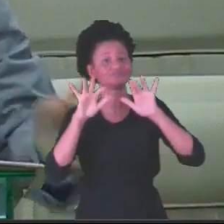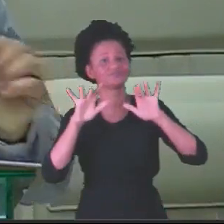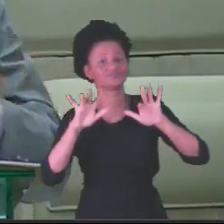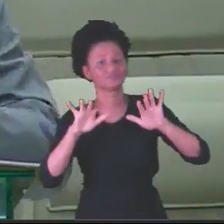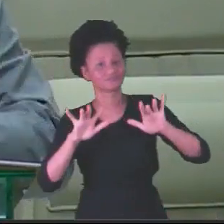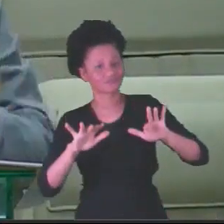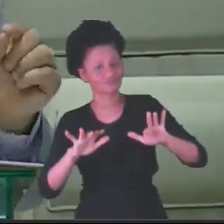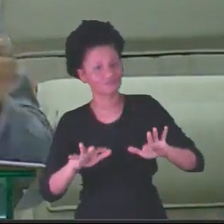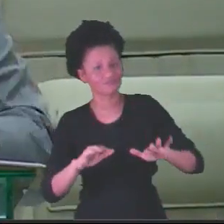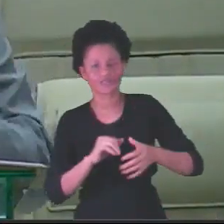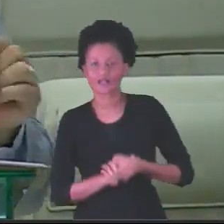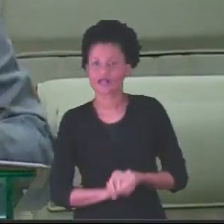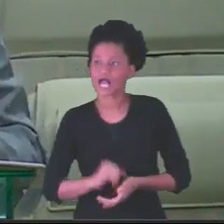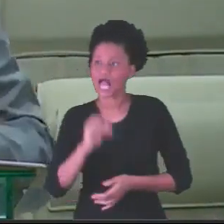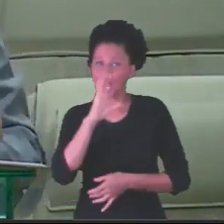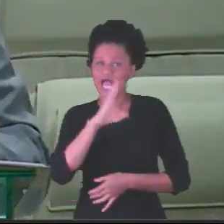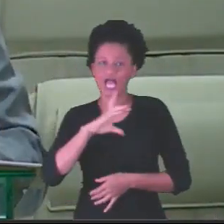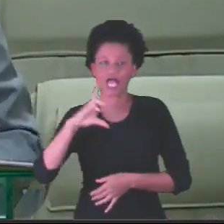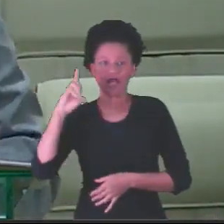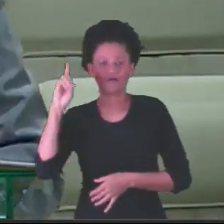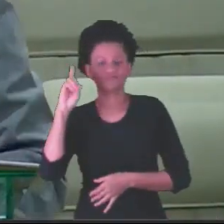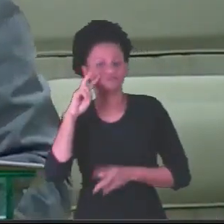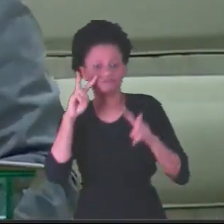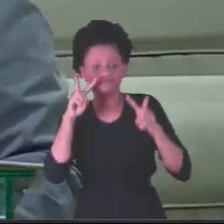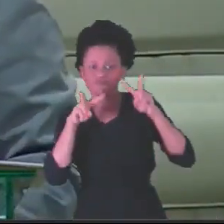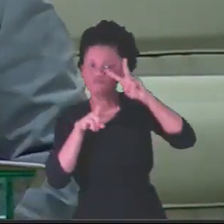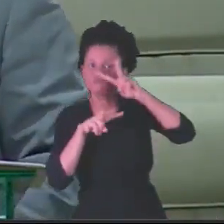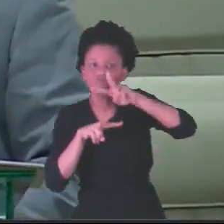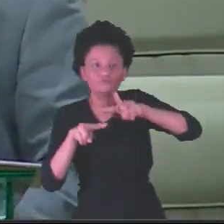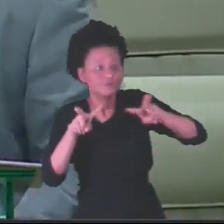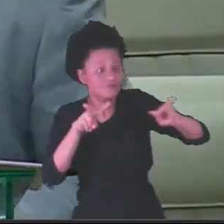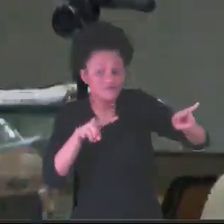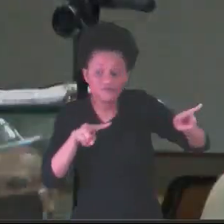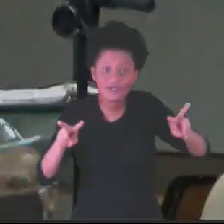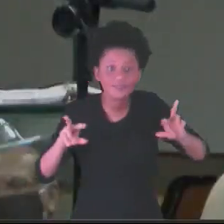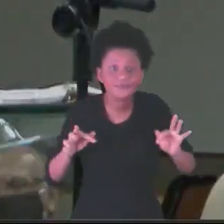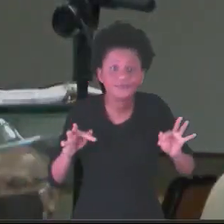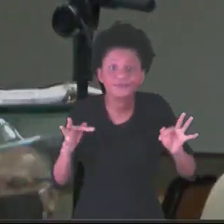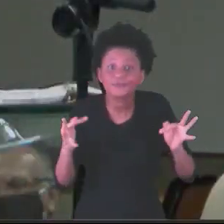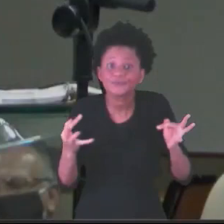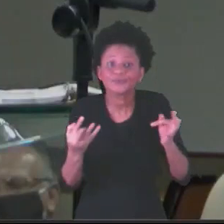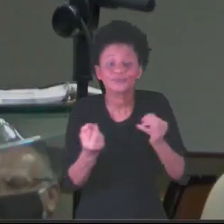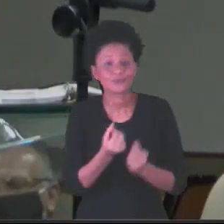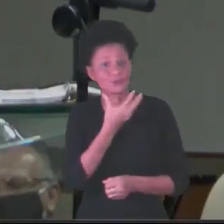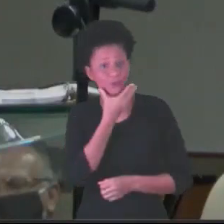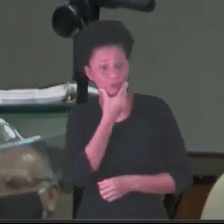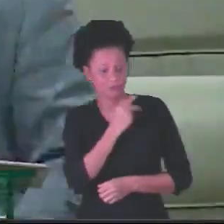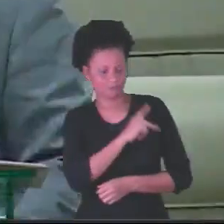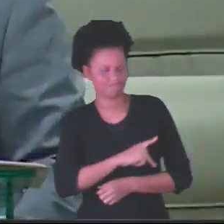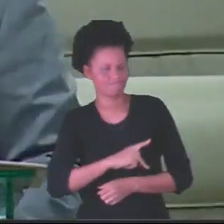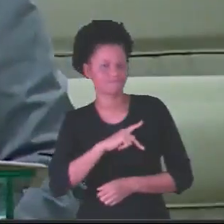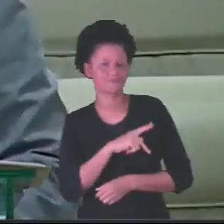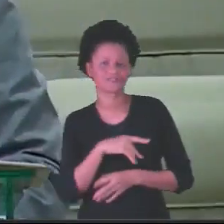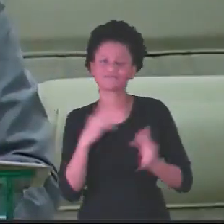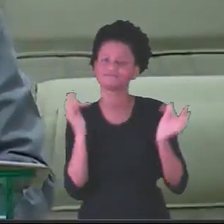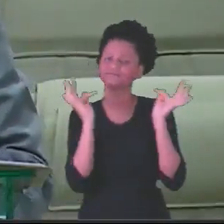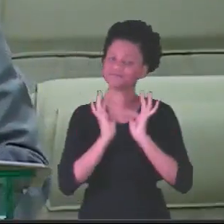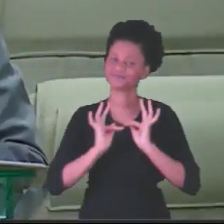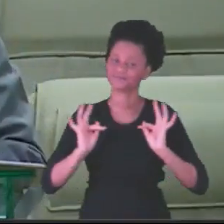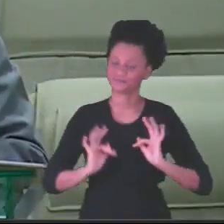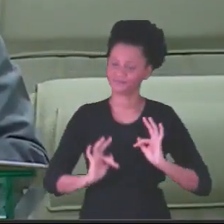esse é um deus que não deixa passar nada na sua presença o paulo está feliz com os filipenses